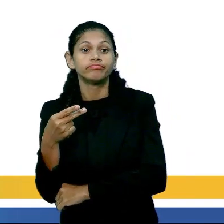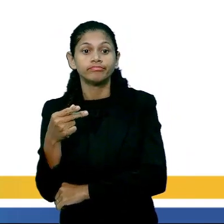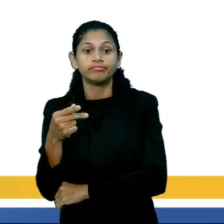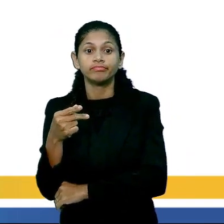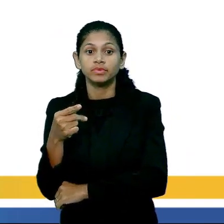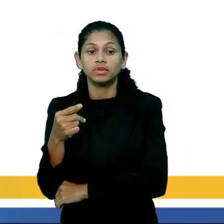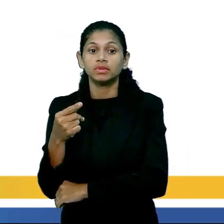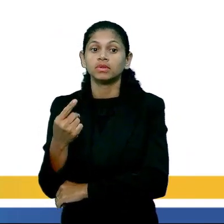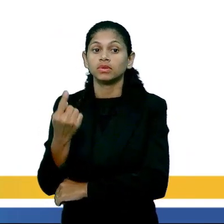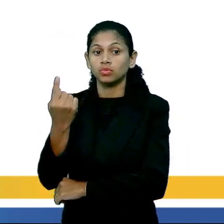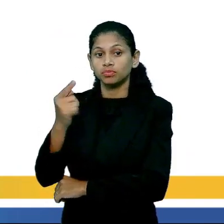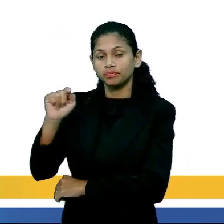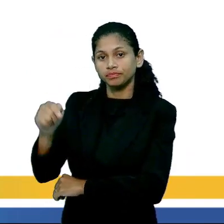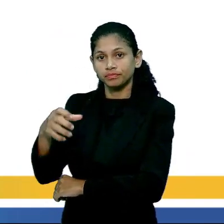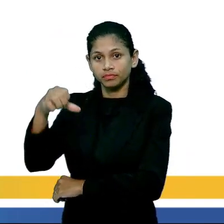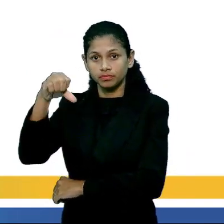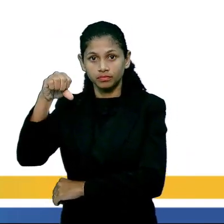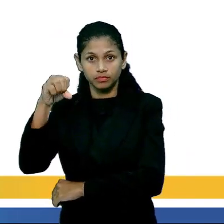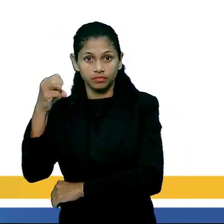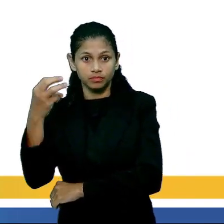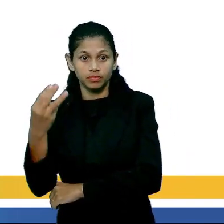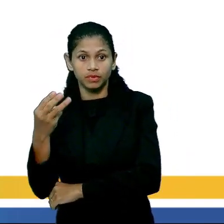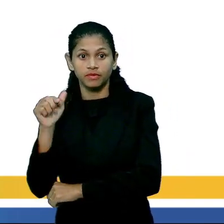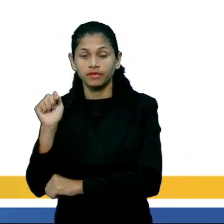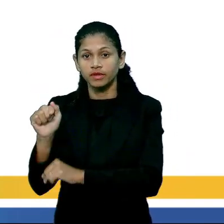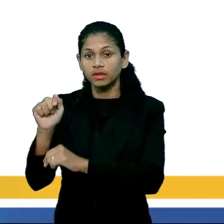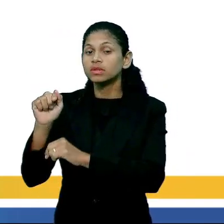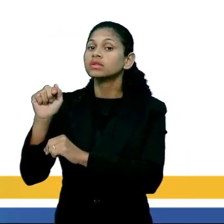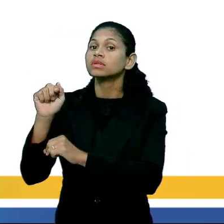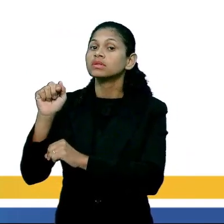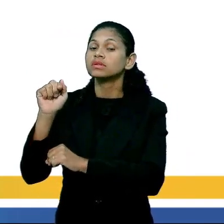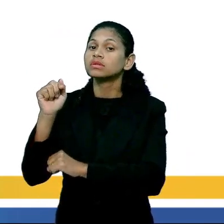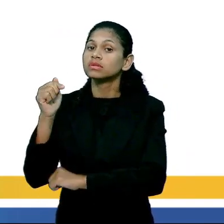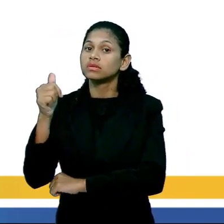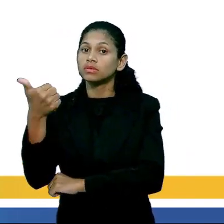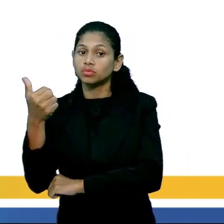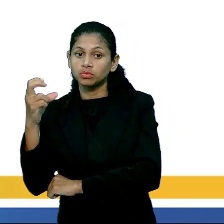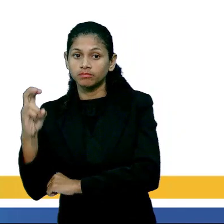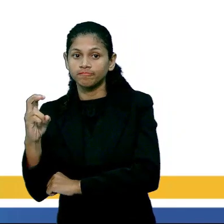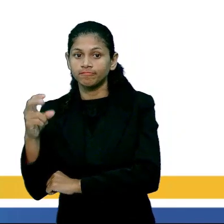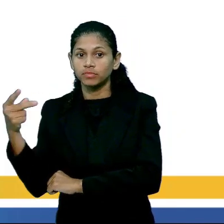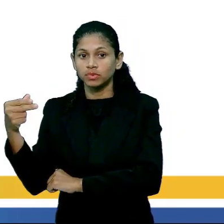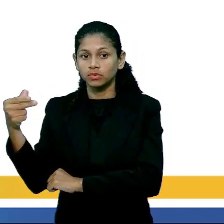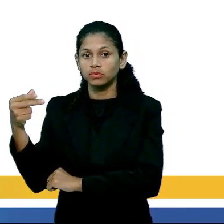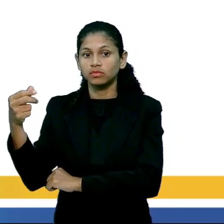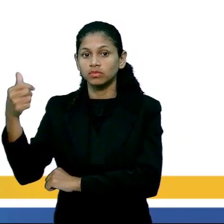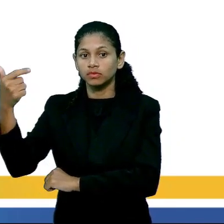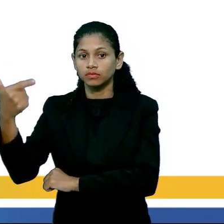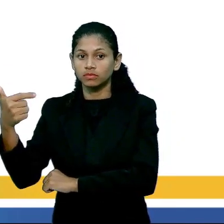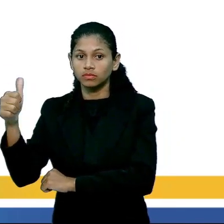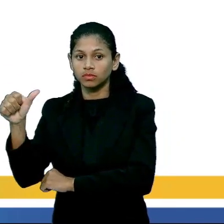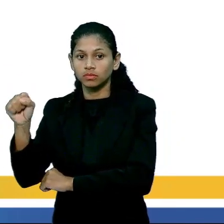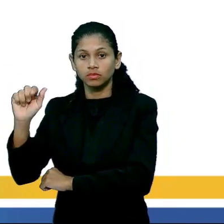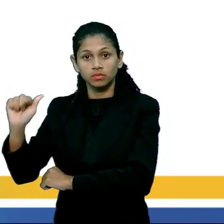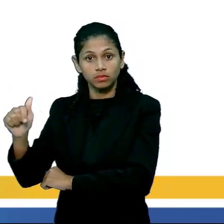1,93 vezes 15 que é igual a 28,95 metros